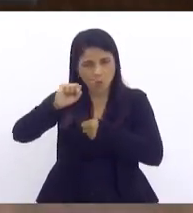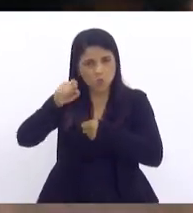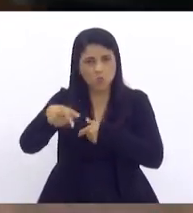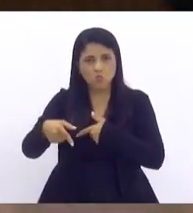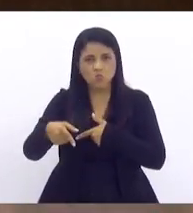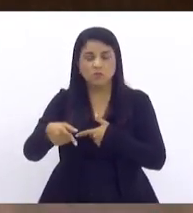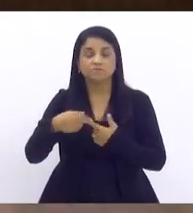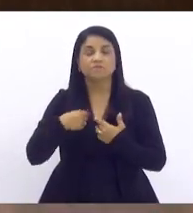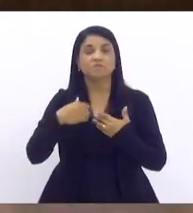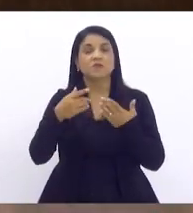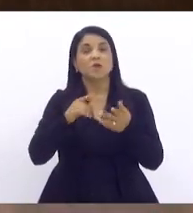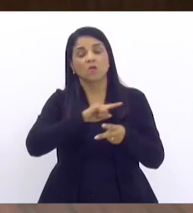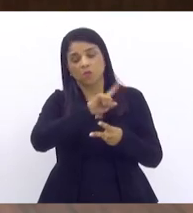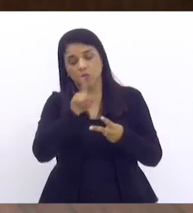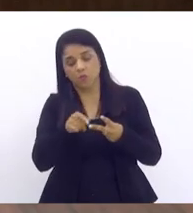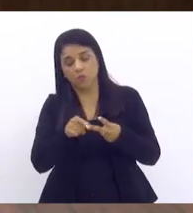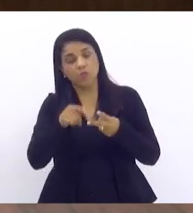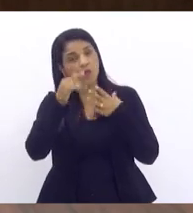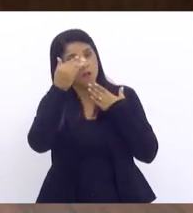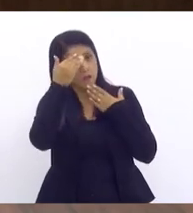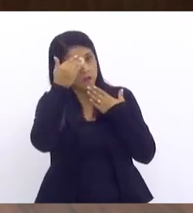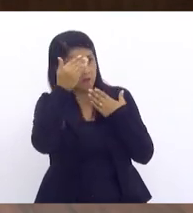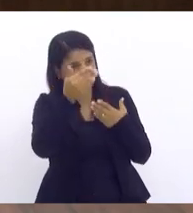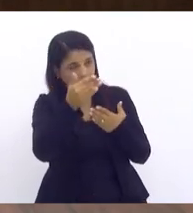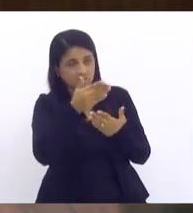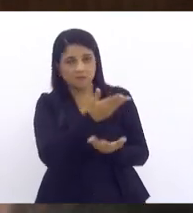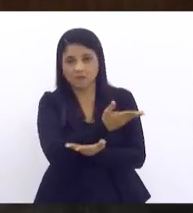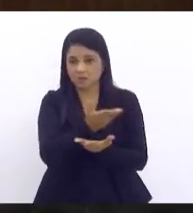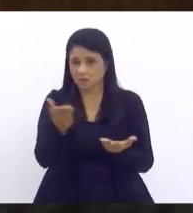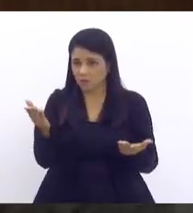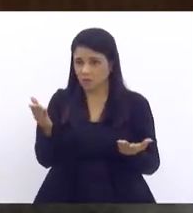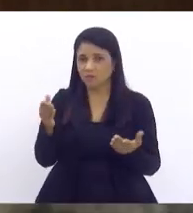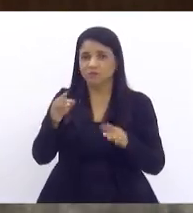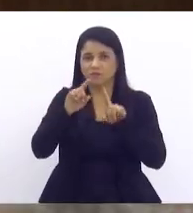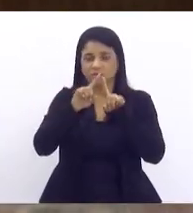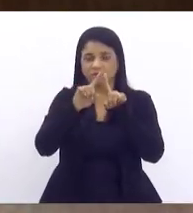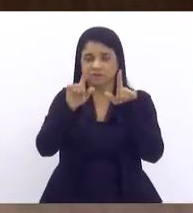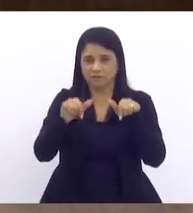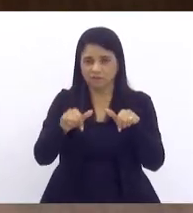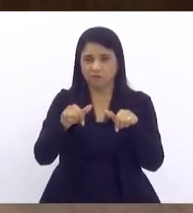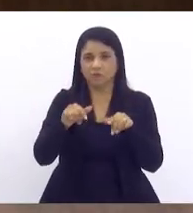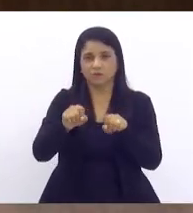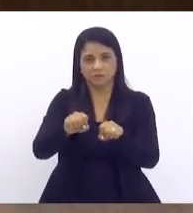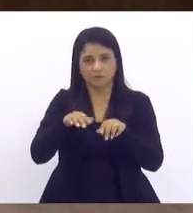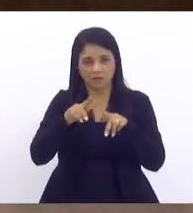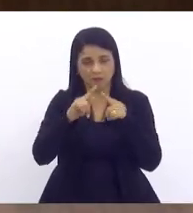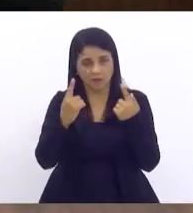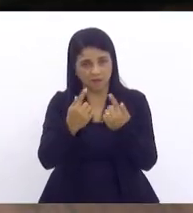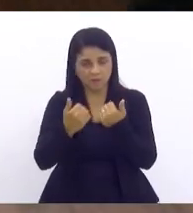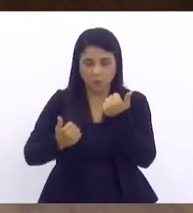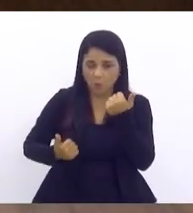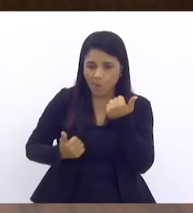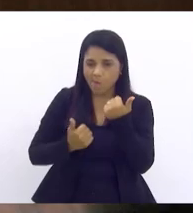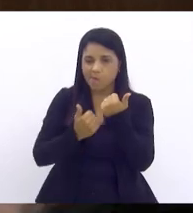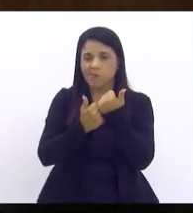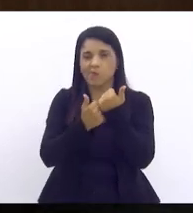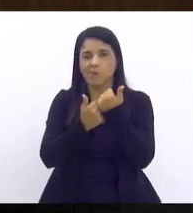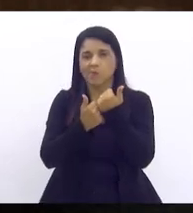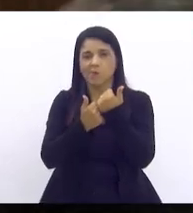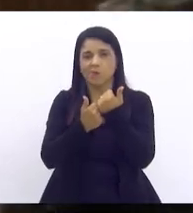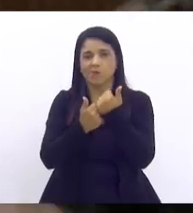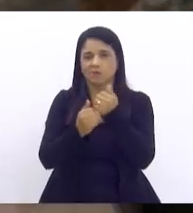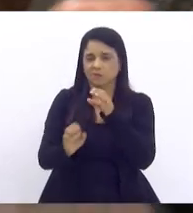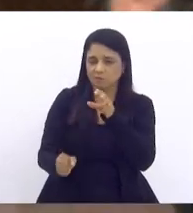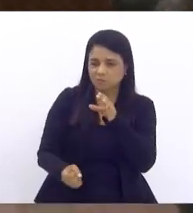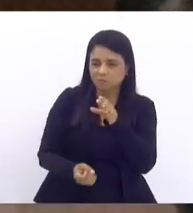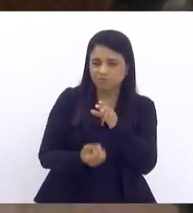Vossa Excelência e a todos os servidores dessa casa pelo apoio na instalação da nossa